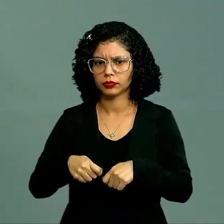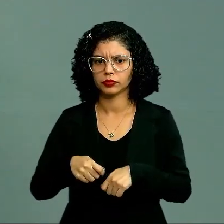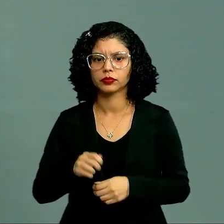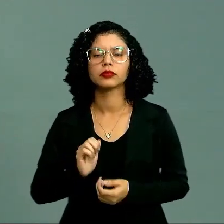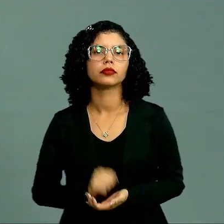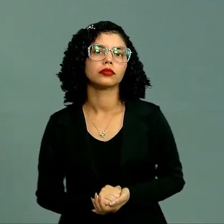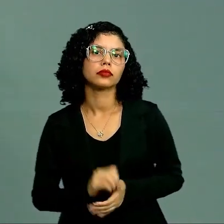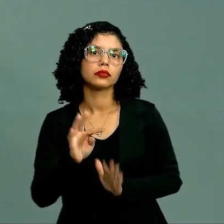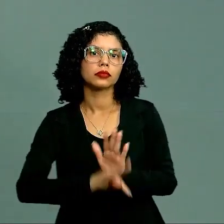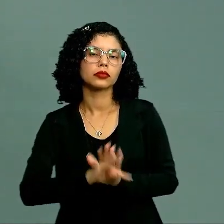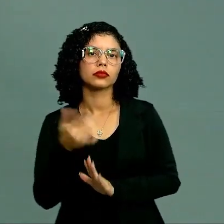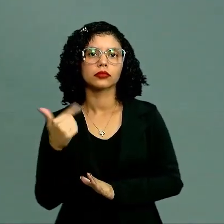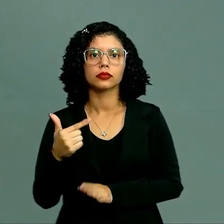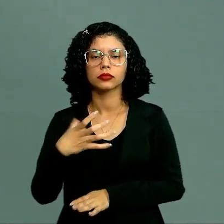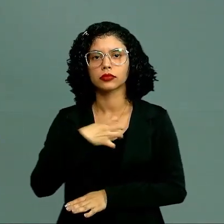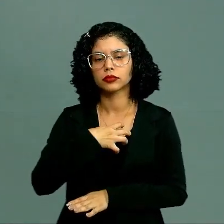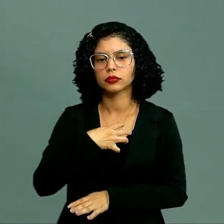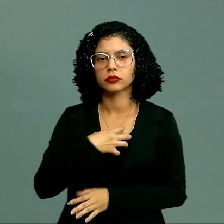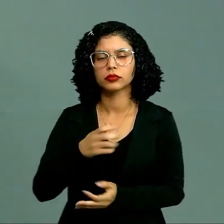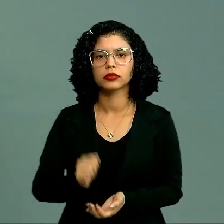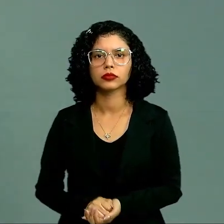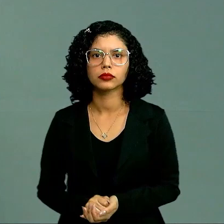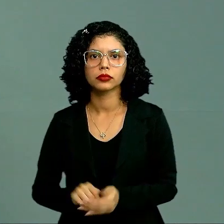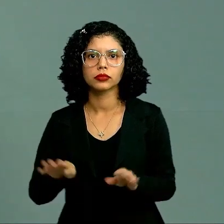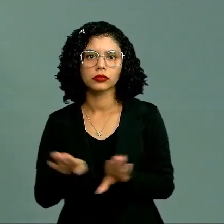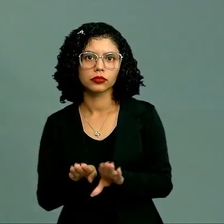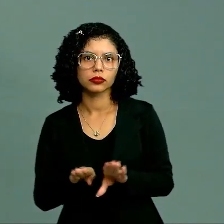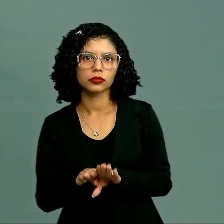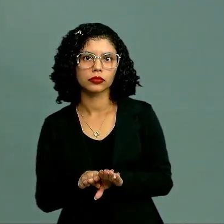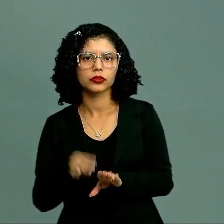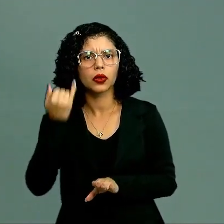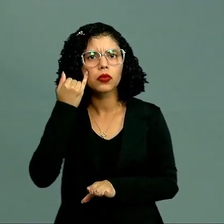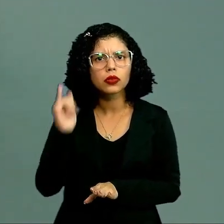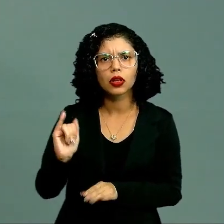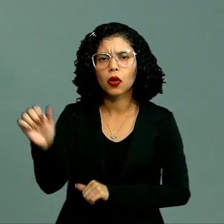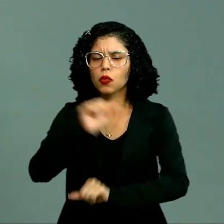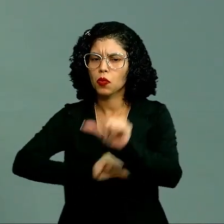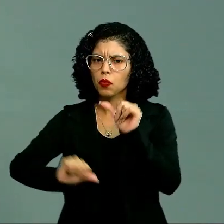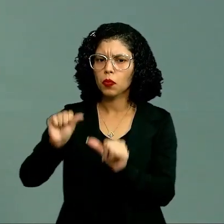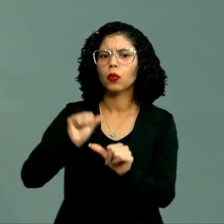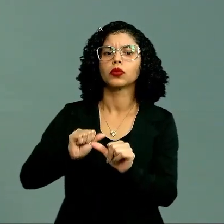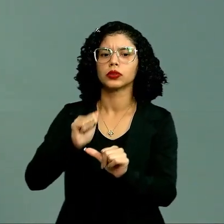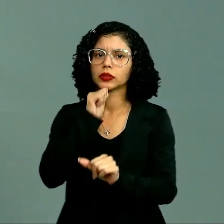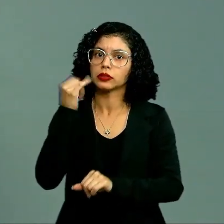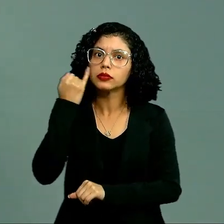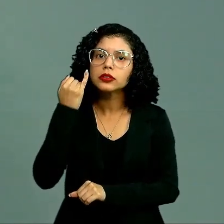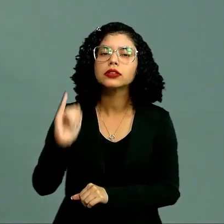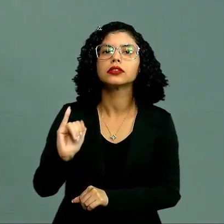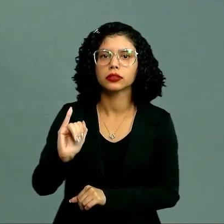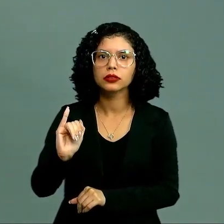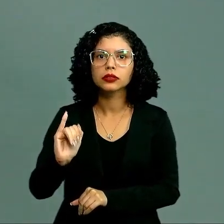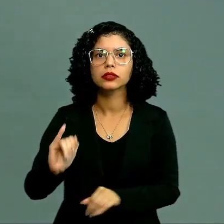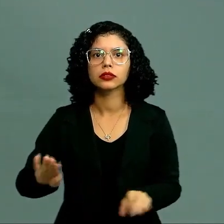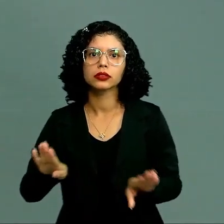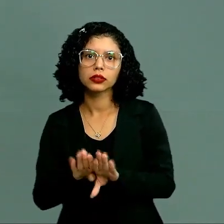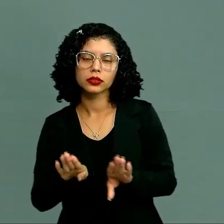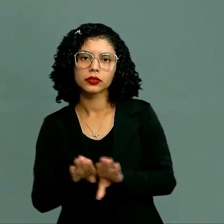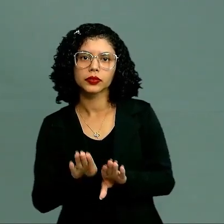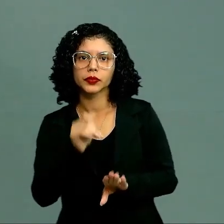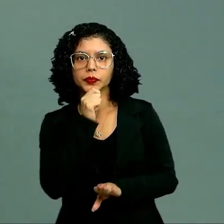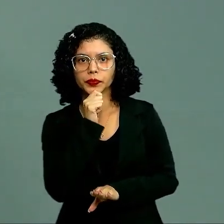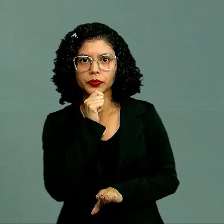sentido. E aí o que é que vai acontecer? A pessoa que vai fazer a leitura, ao invés de ela ter uma ideia oposta, ela vai ter uma ideia de adição. Então,